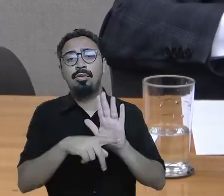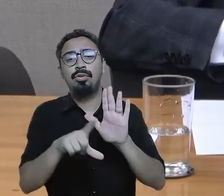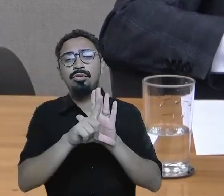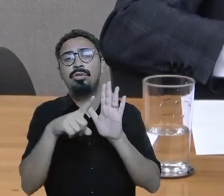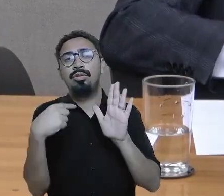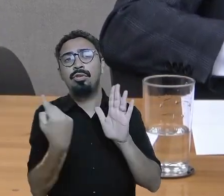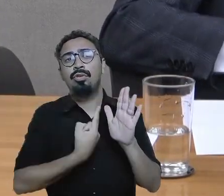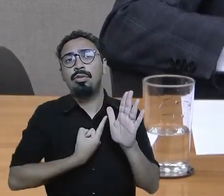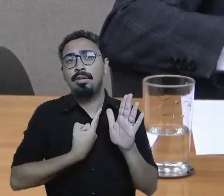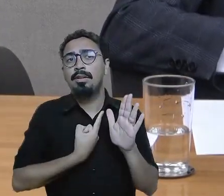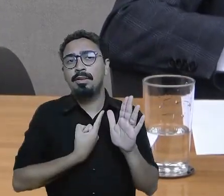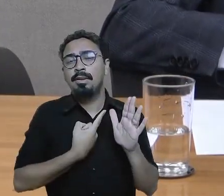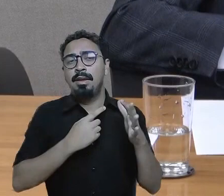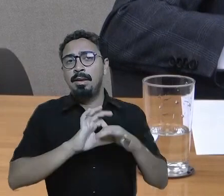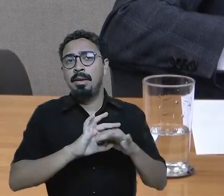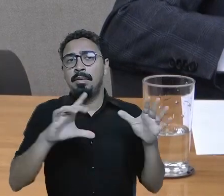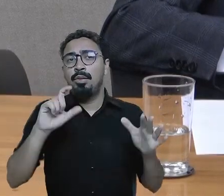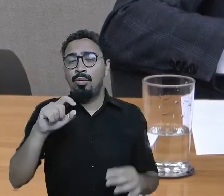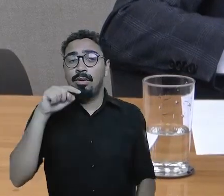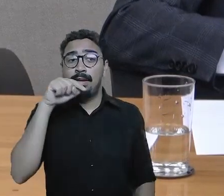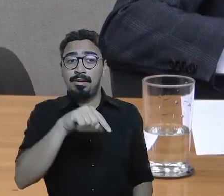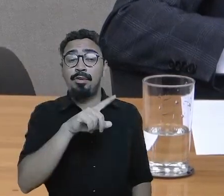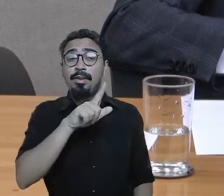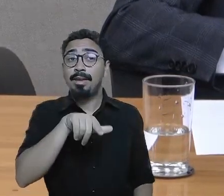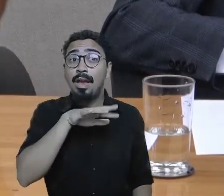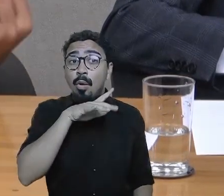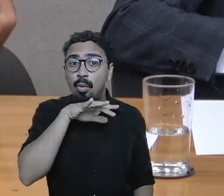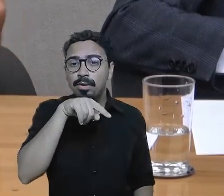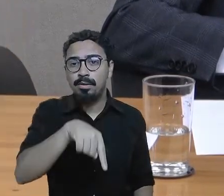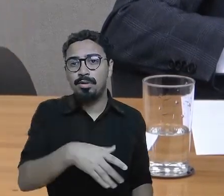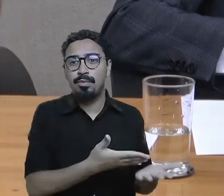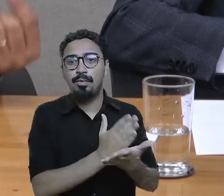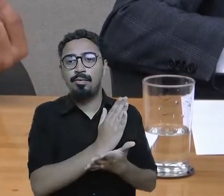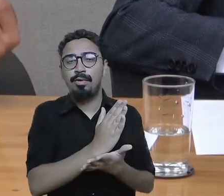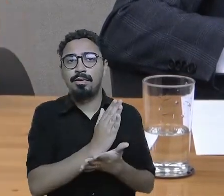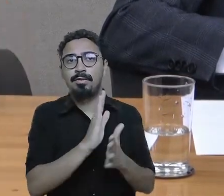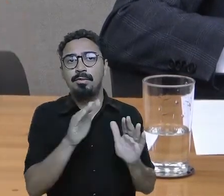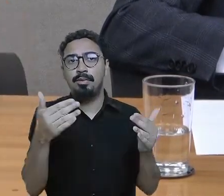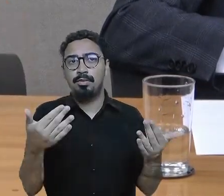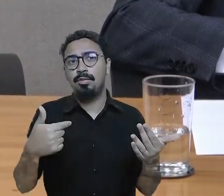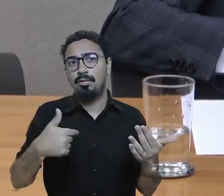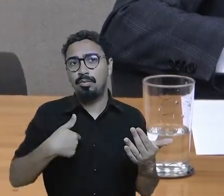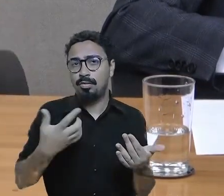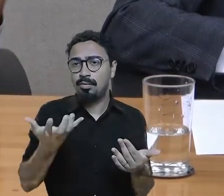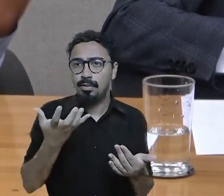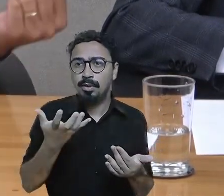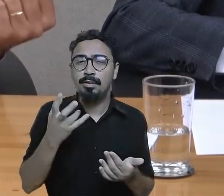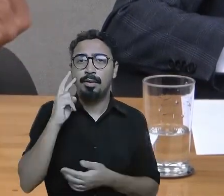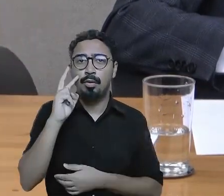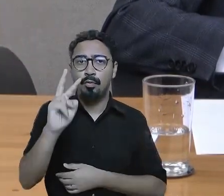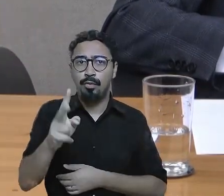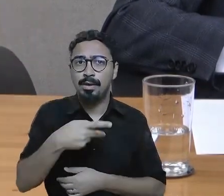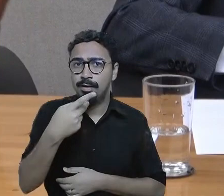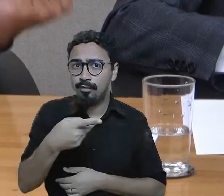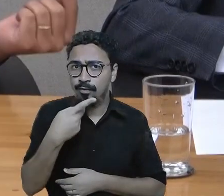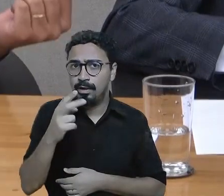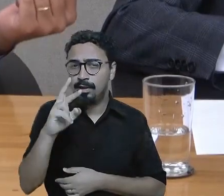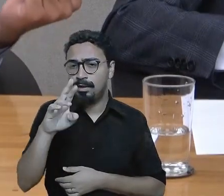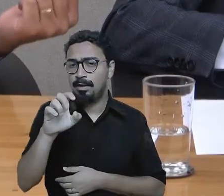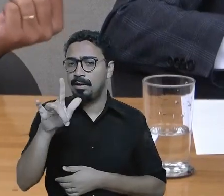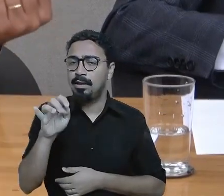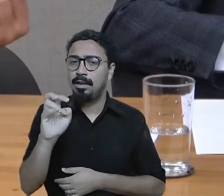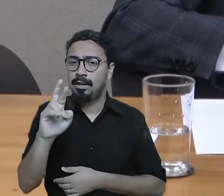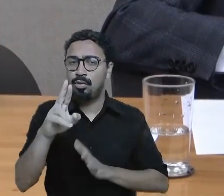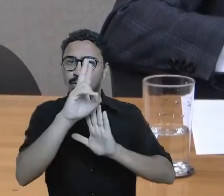precedente que eu acho que é ruim de aprovação nessa casa então eu divido ouvir atentamente os argumentos do relator vi agora o relatório completo